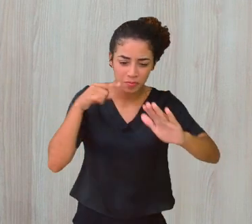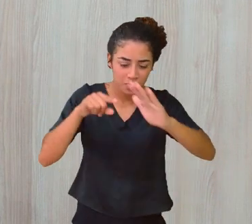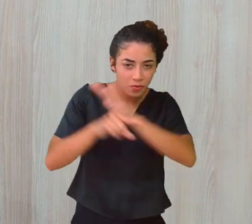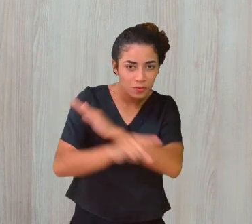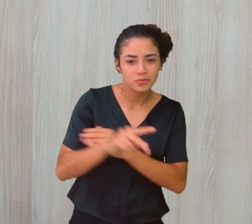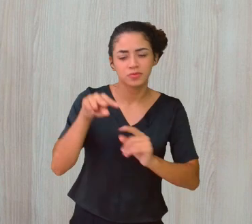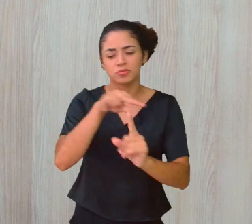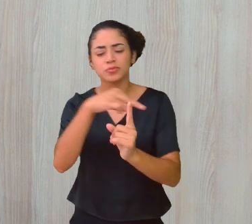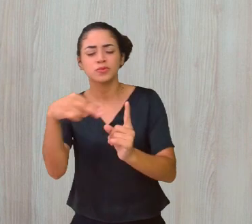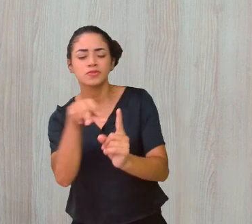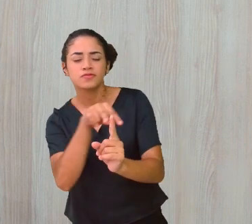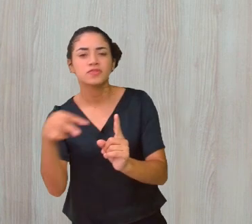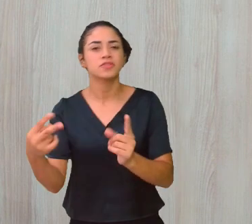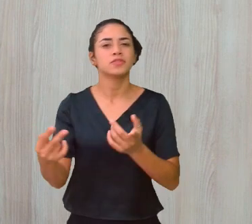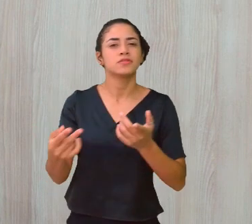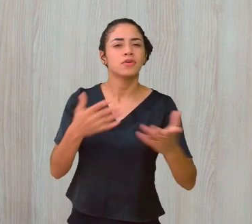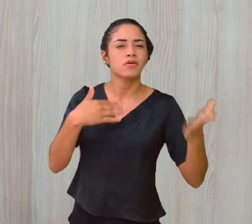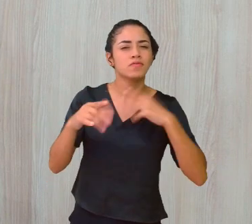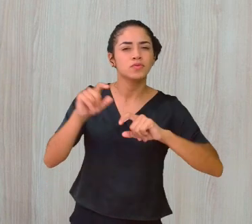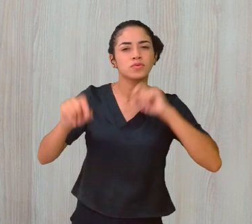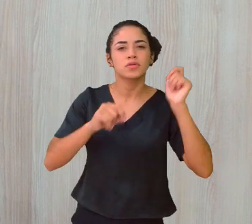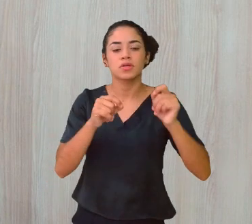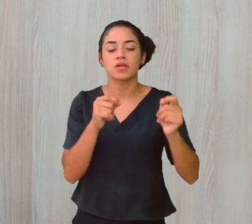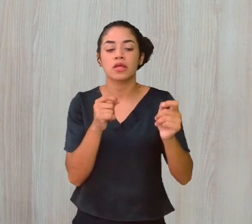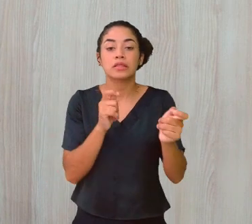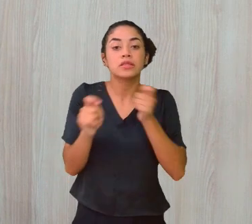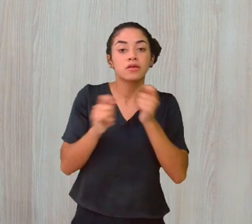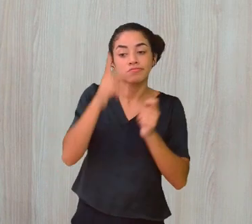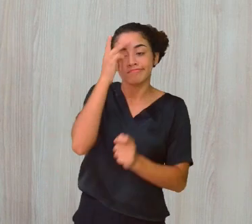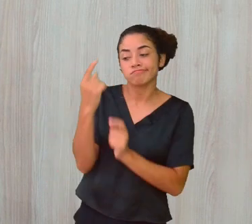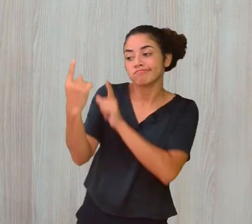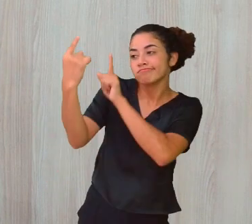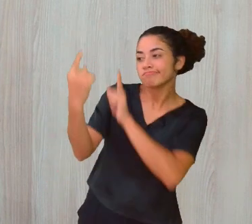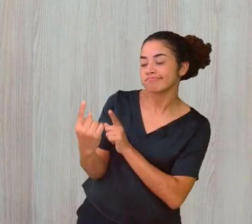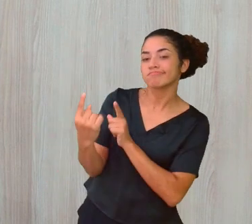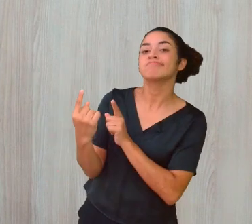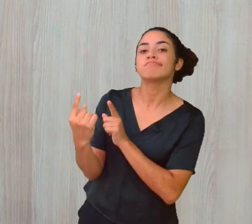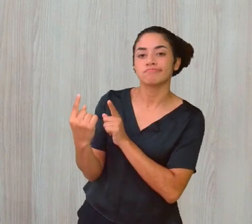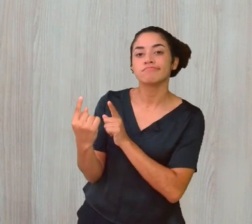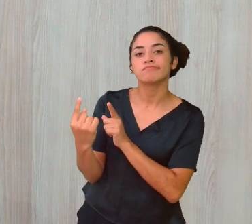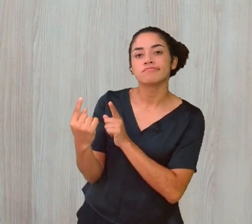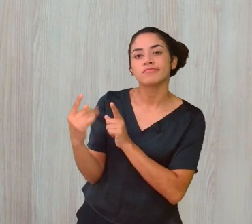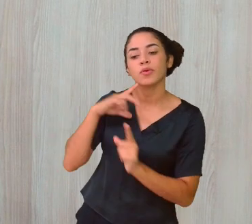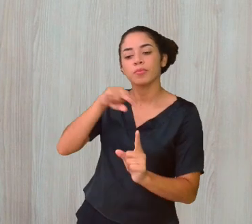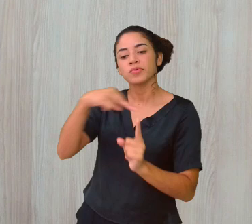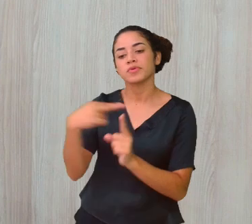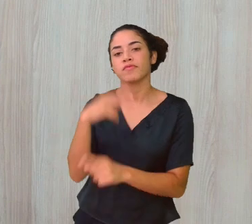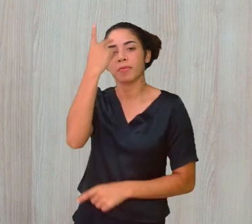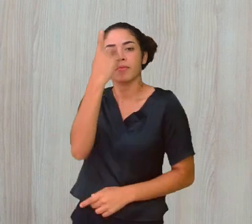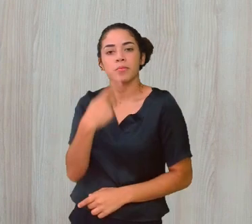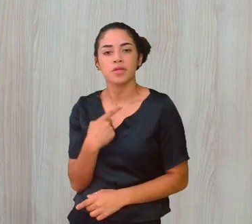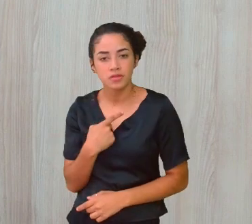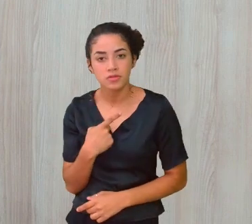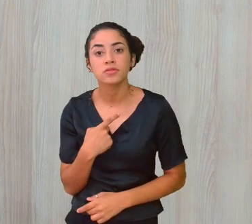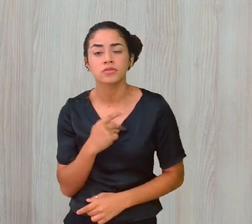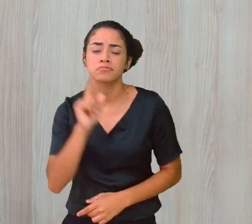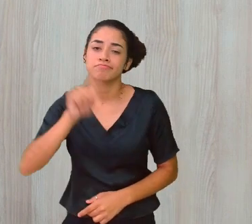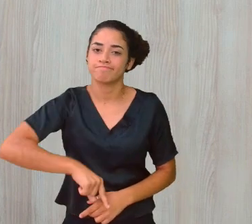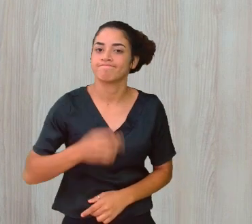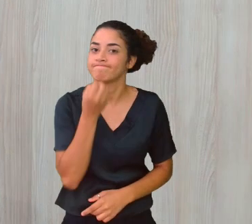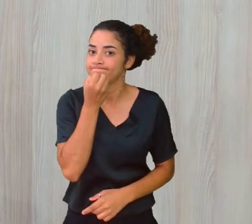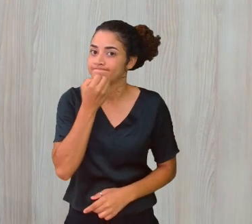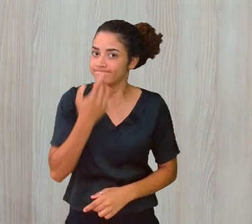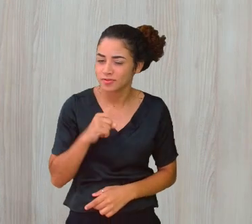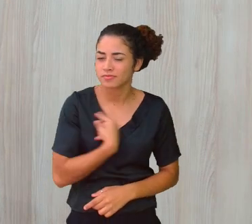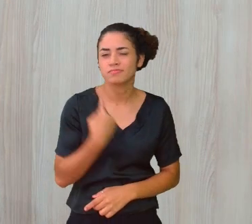de vista, também conversa muito com a entrevista, né? Que é quando a gente tem esse ponto de vista pessoal. Então é sempre muito bom